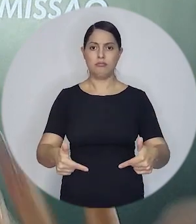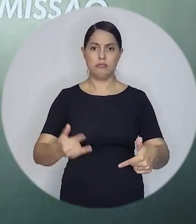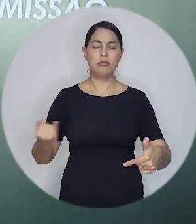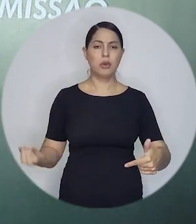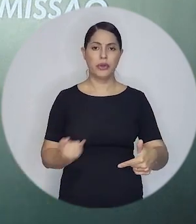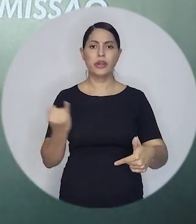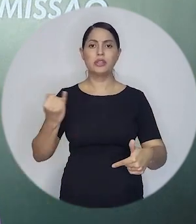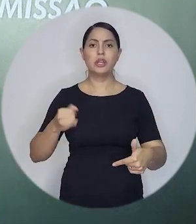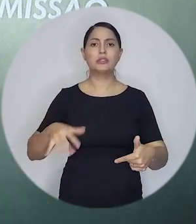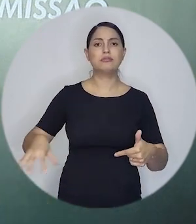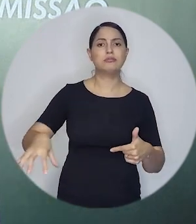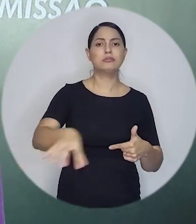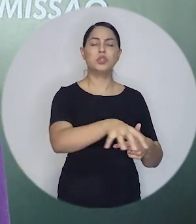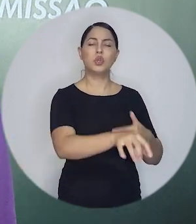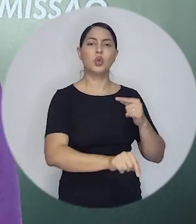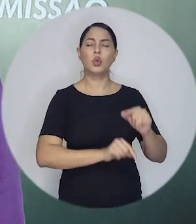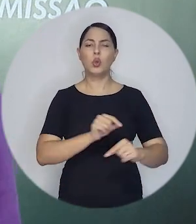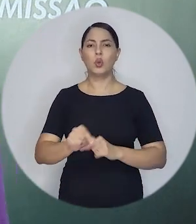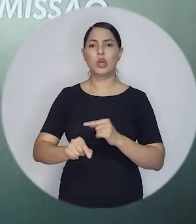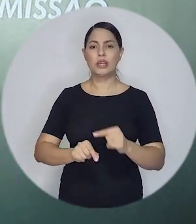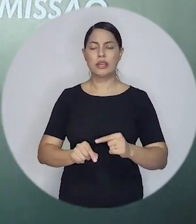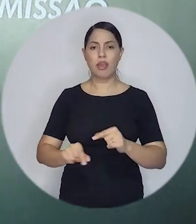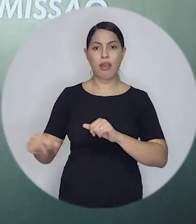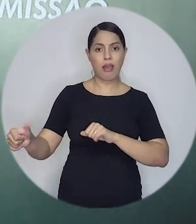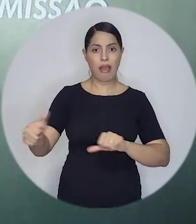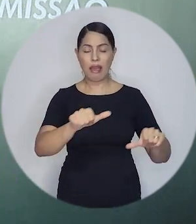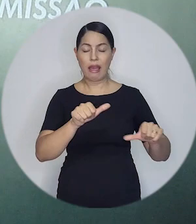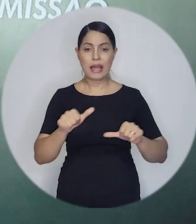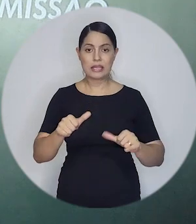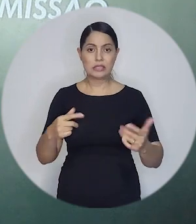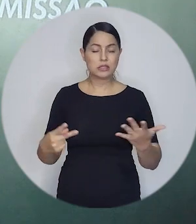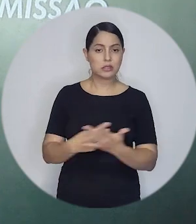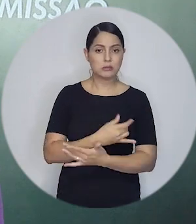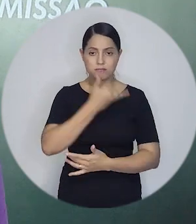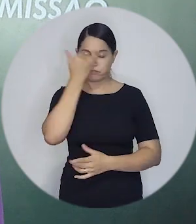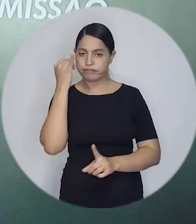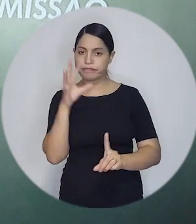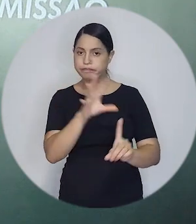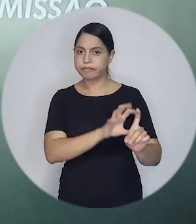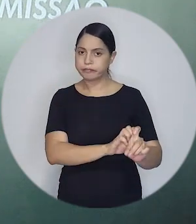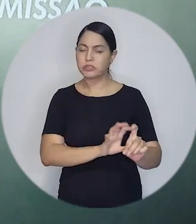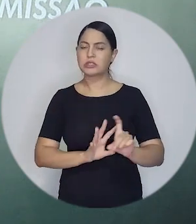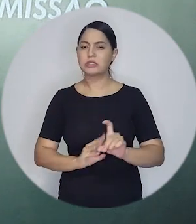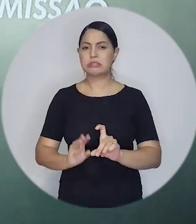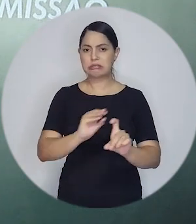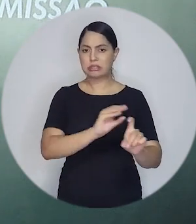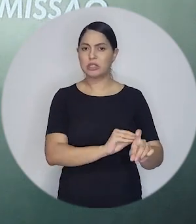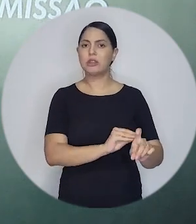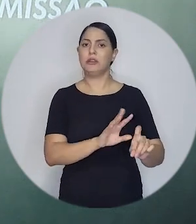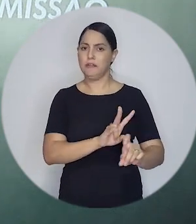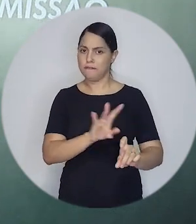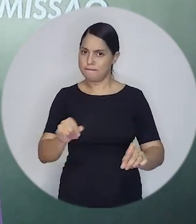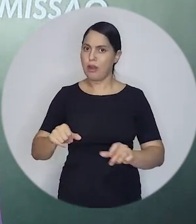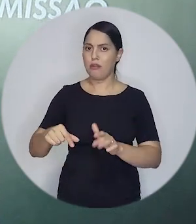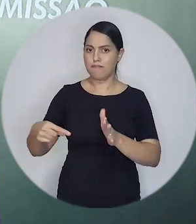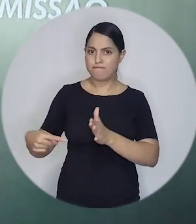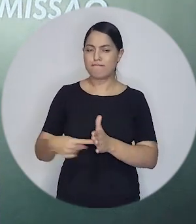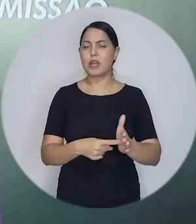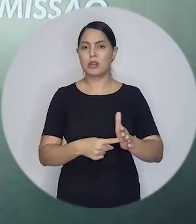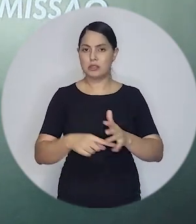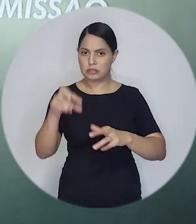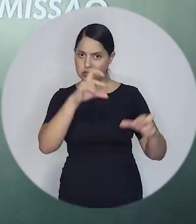nós encaminharmos as nossas seccionais para que sejam apurados casos de assédio. E agora nós avançamos mais um pouco,